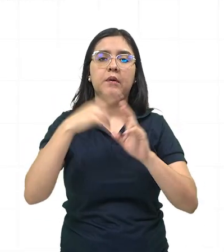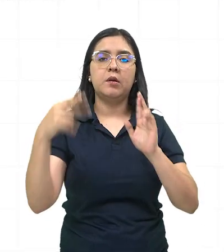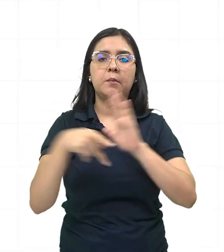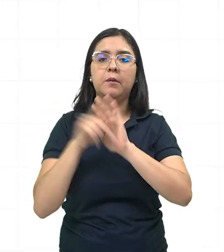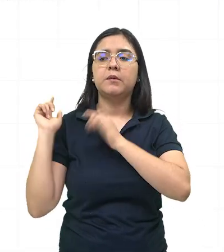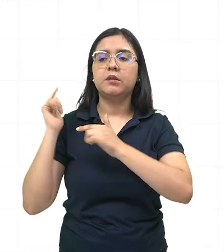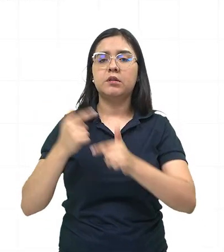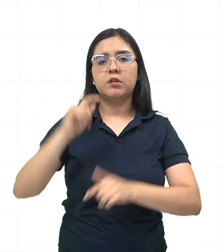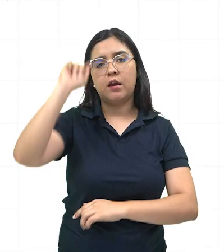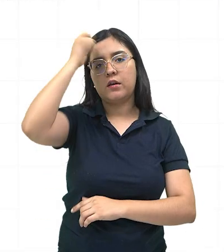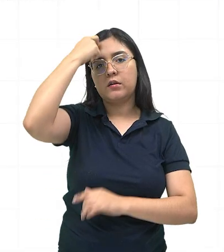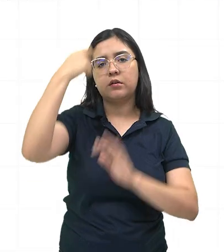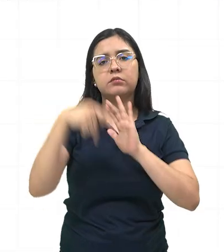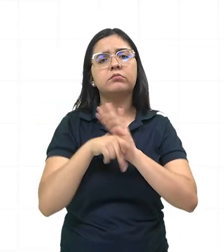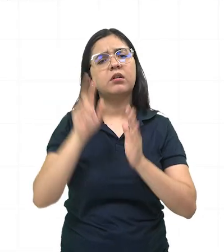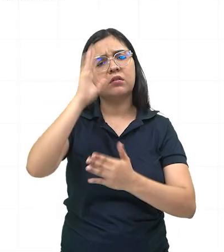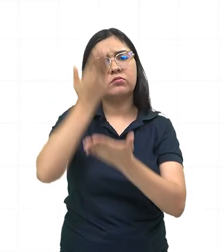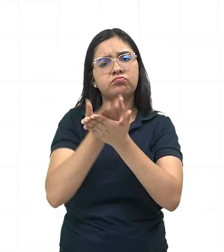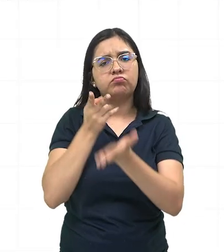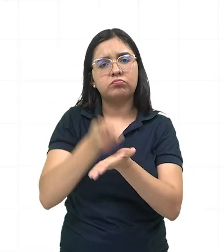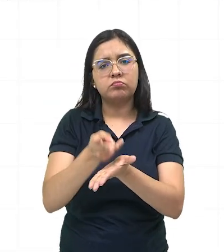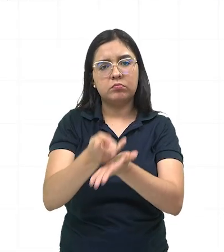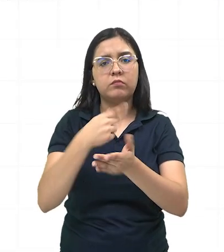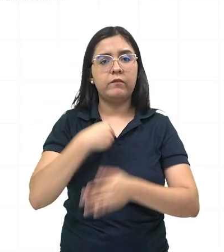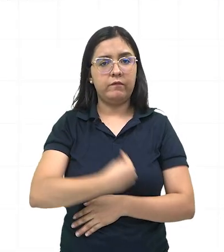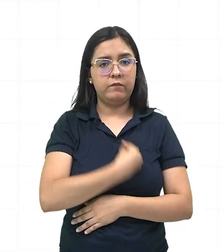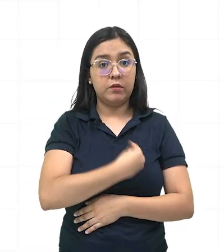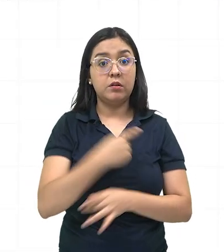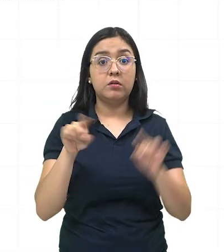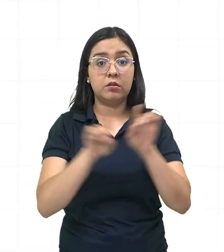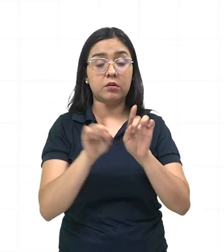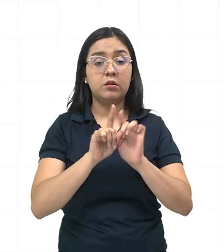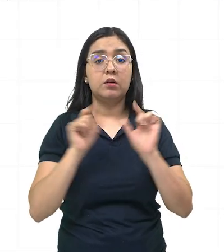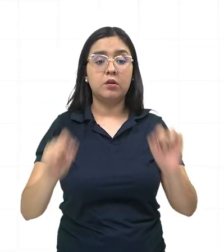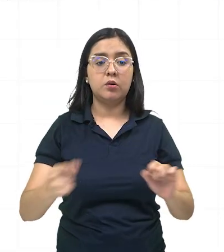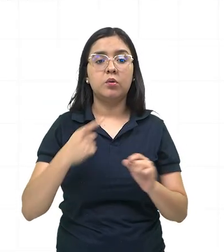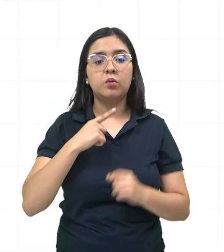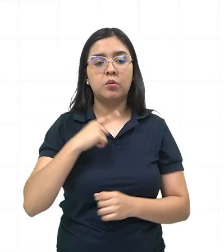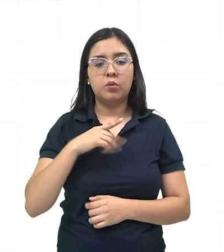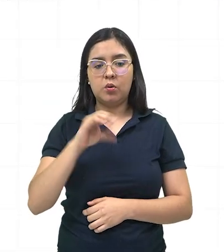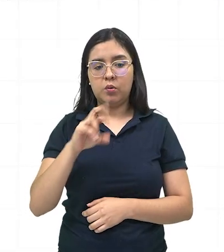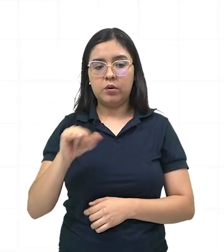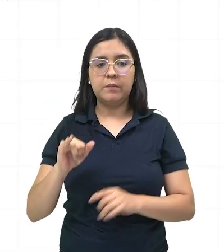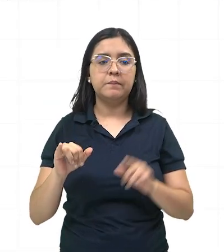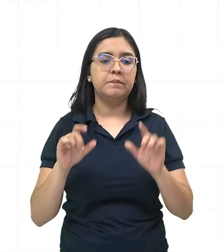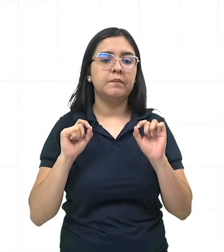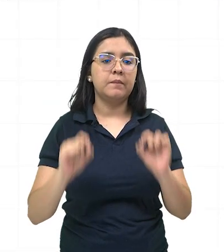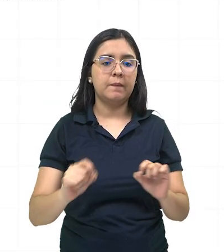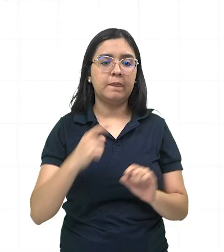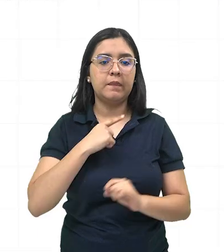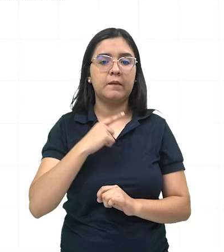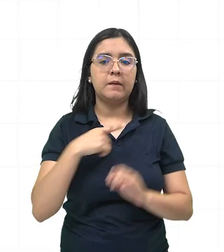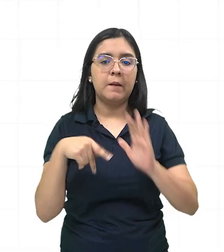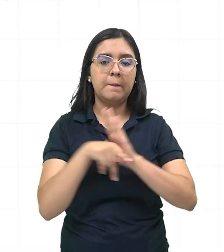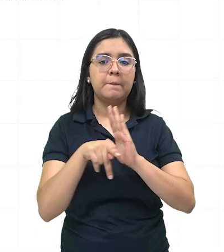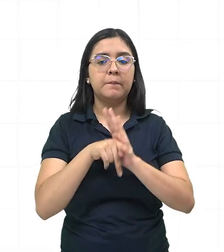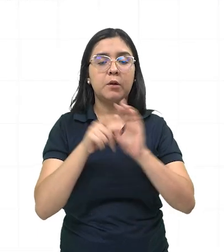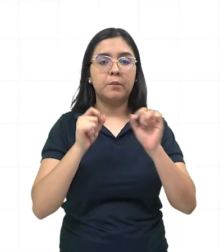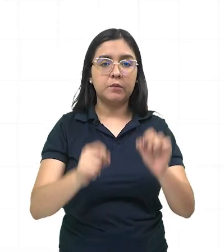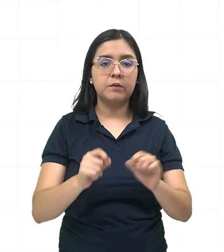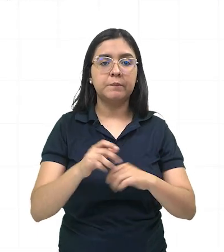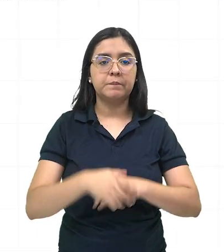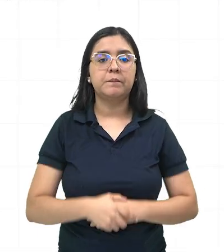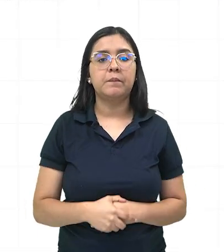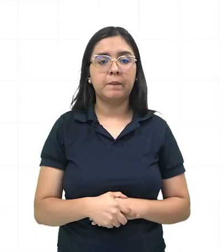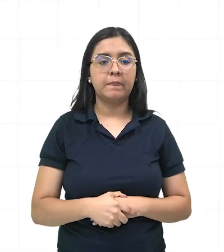matriz africana que crê na continuidade da vida. Através do ori, para quem não sabe, o ori está aqui na cabeça, que